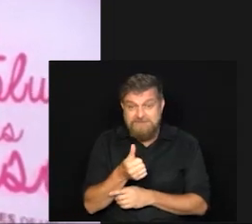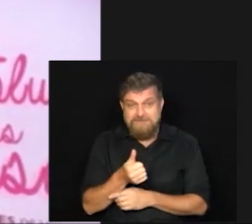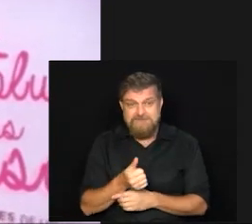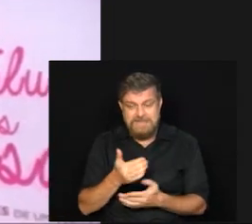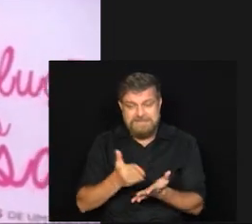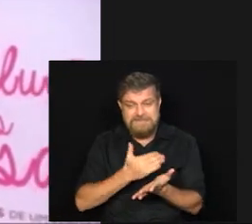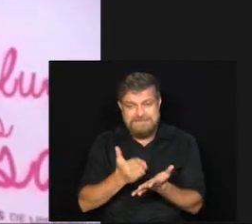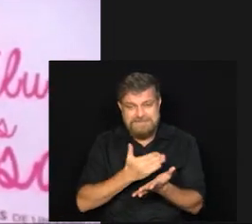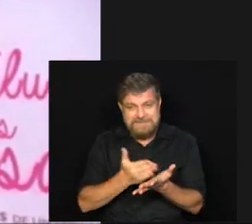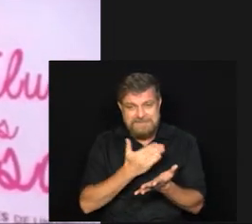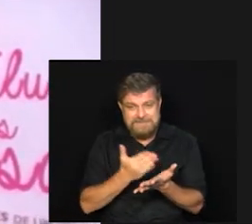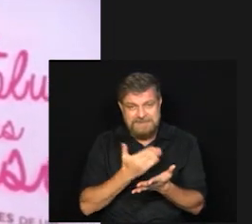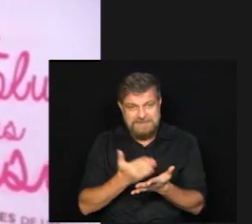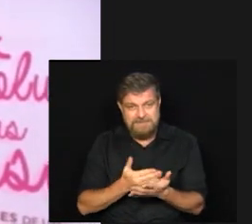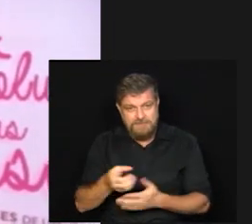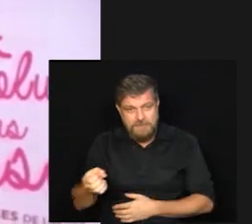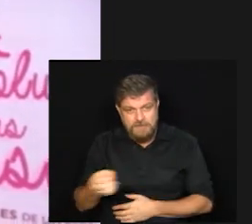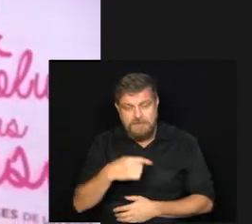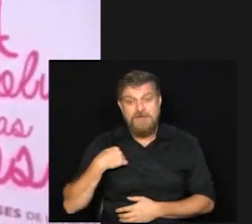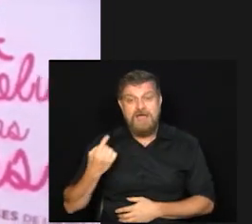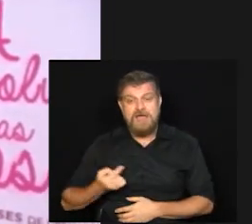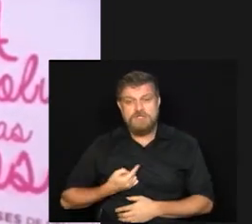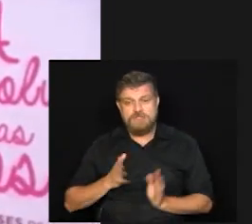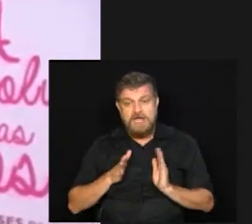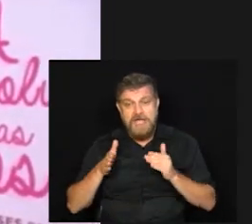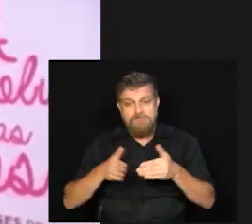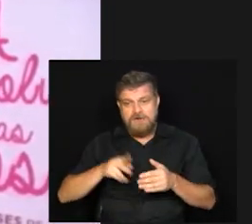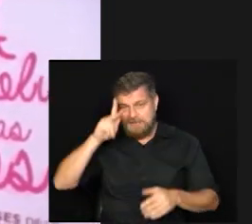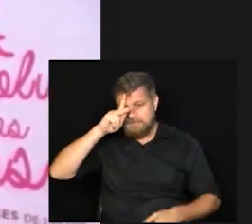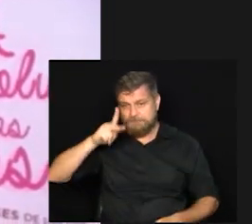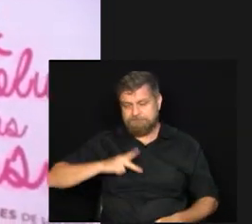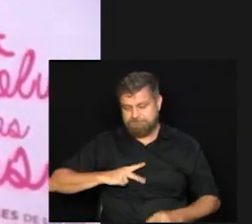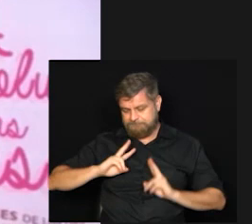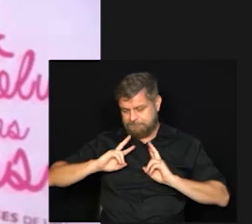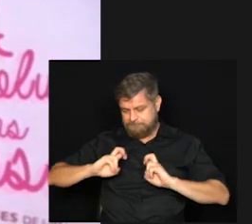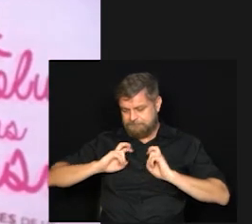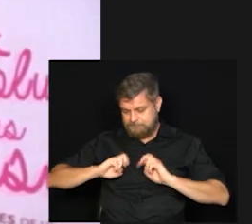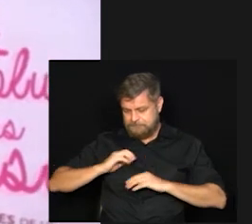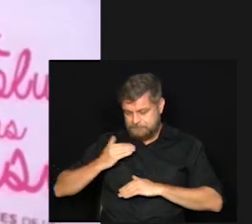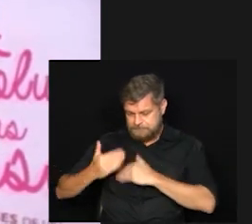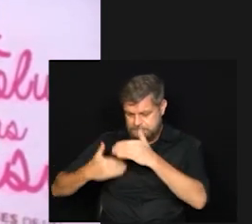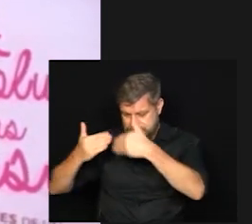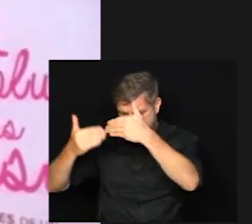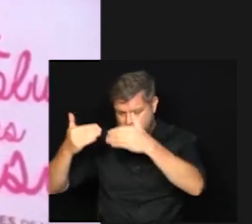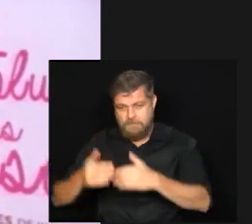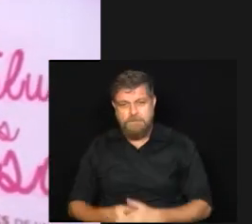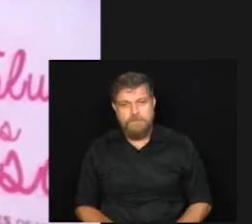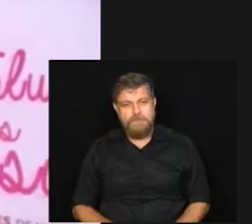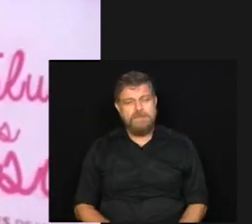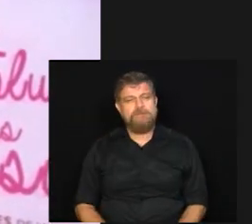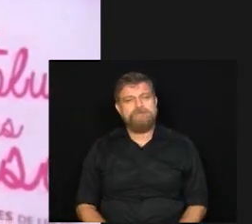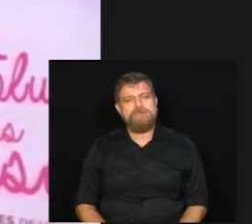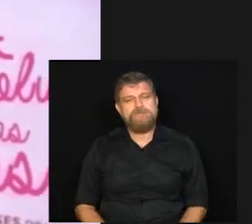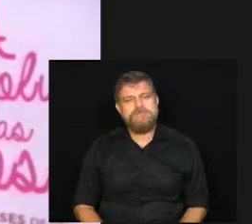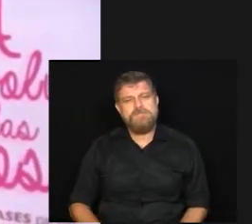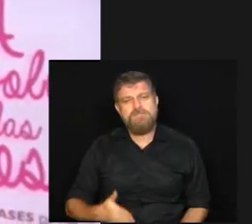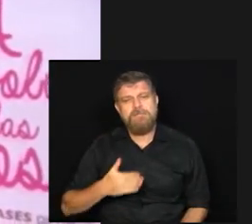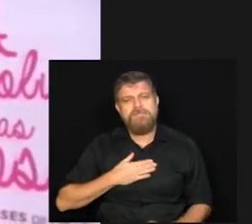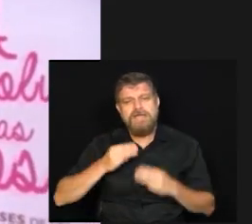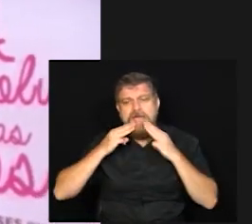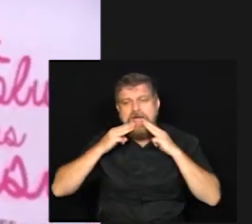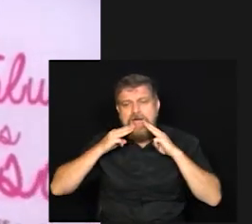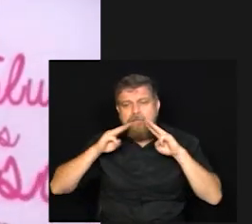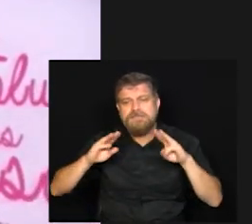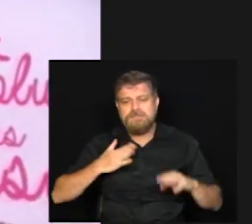é especialista em livros de autoconhecimento, de autodesenvolvimento, né? E qual é a minha missão de